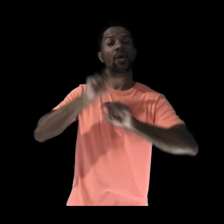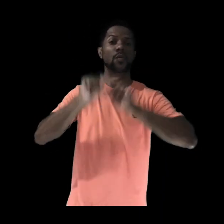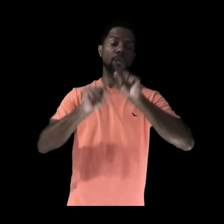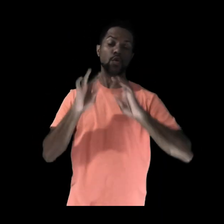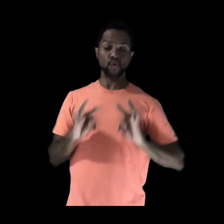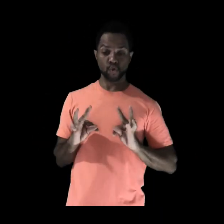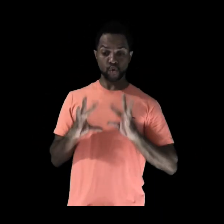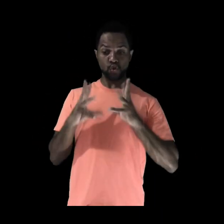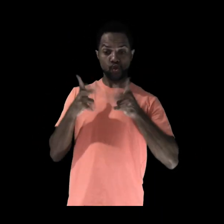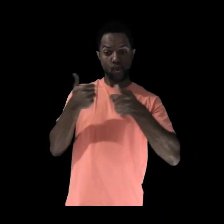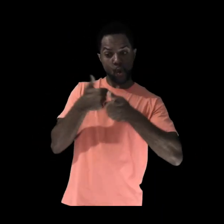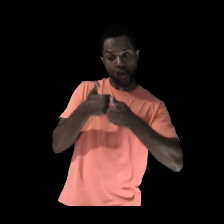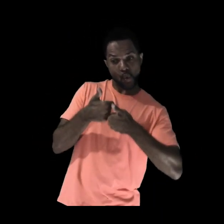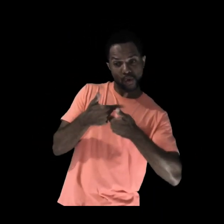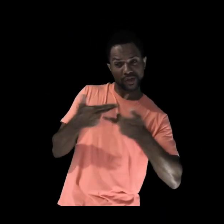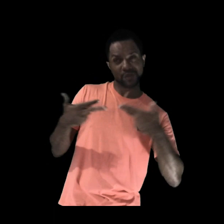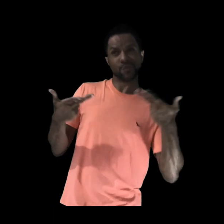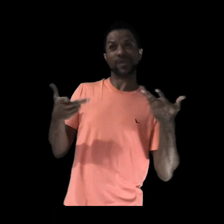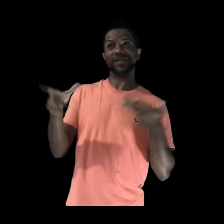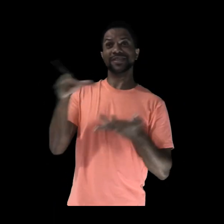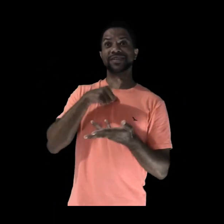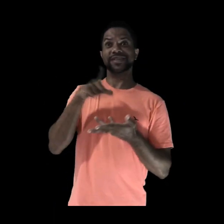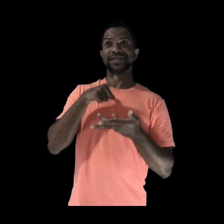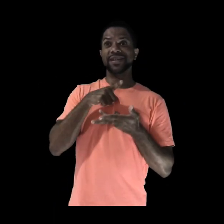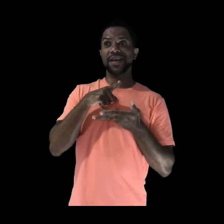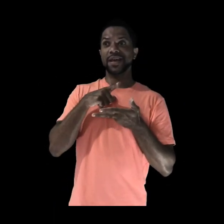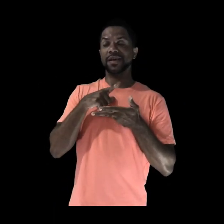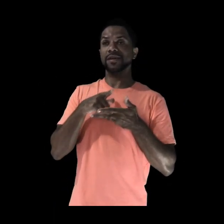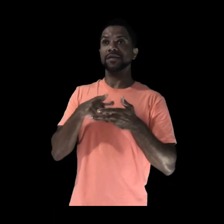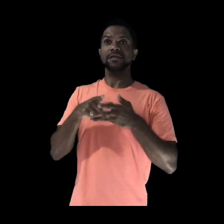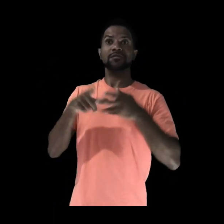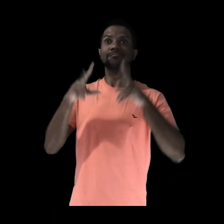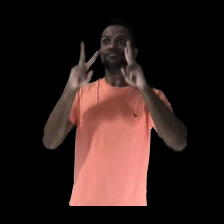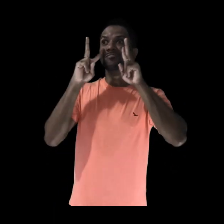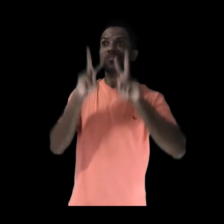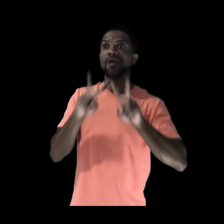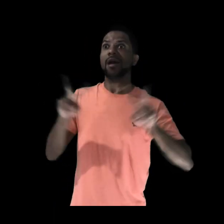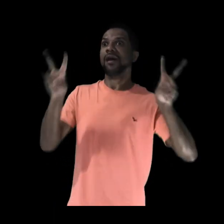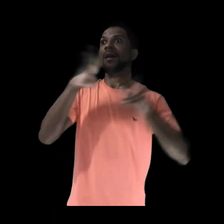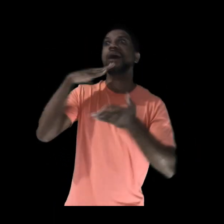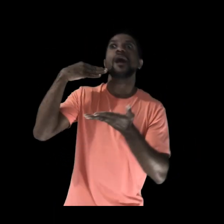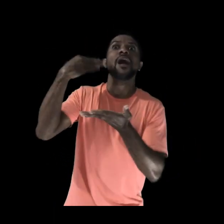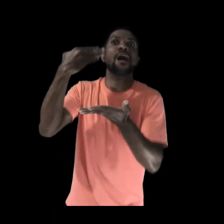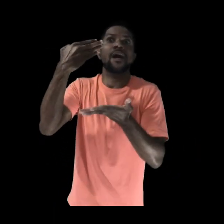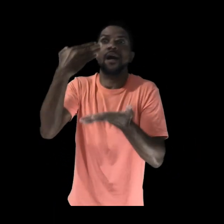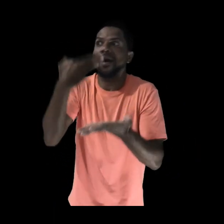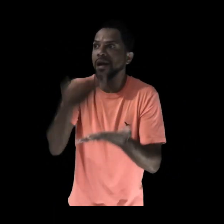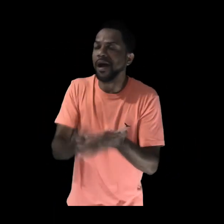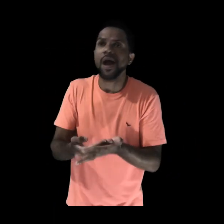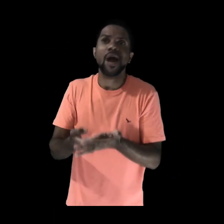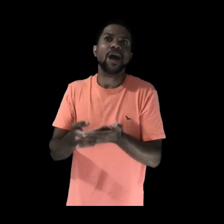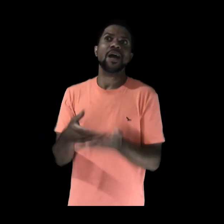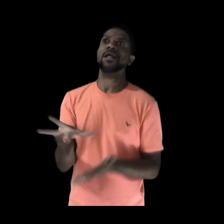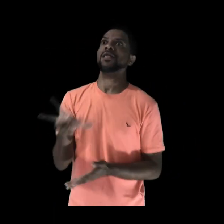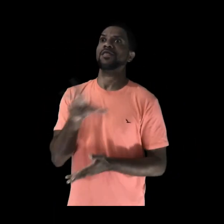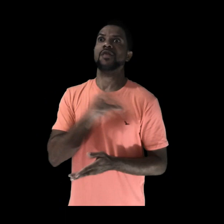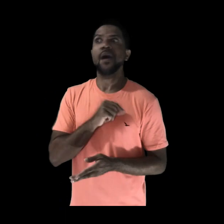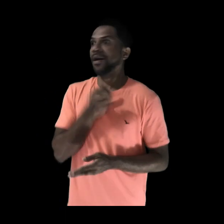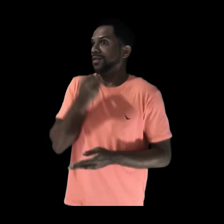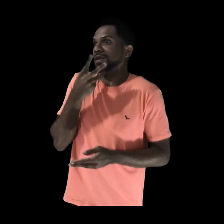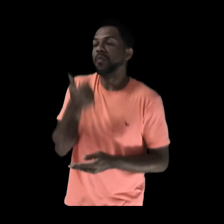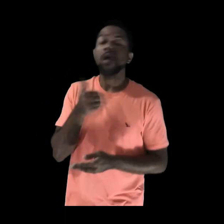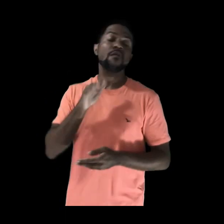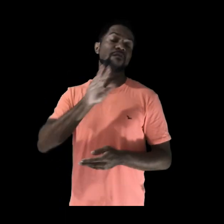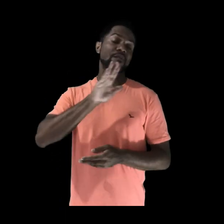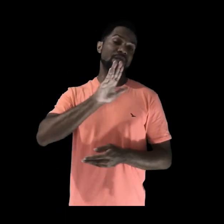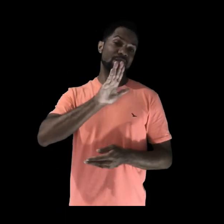gente só precisa tomar cuidado, é que tudo aquilo que tem essa grande vislumbre, vai ter